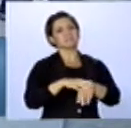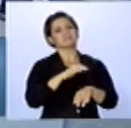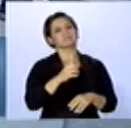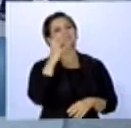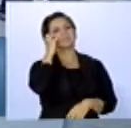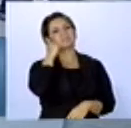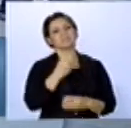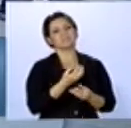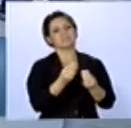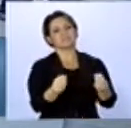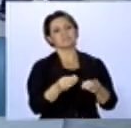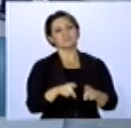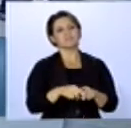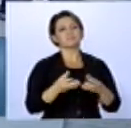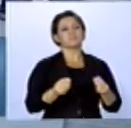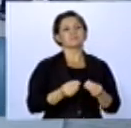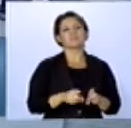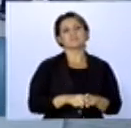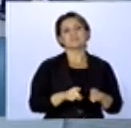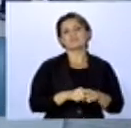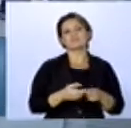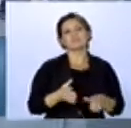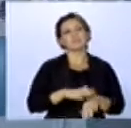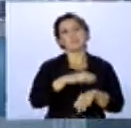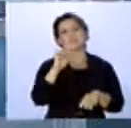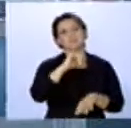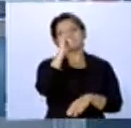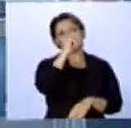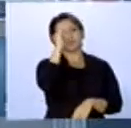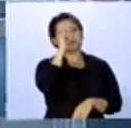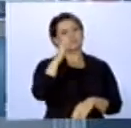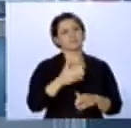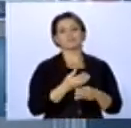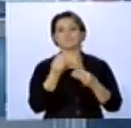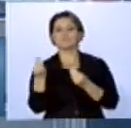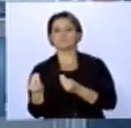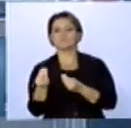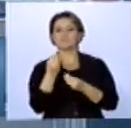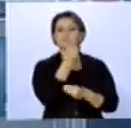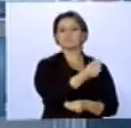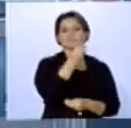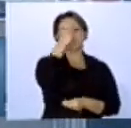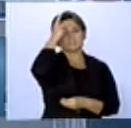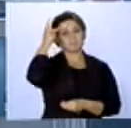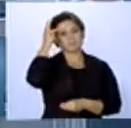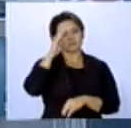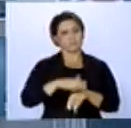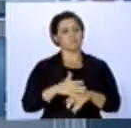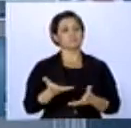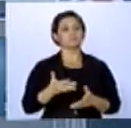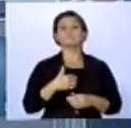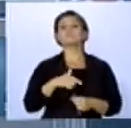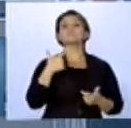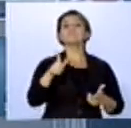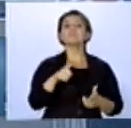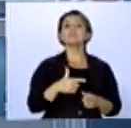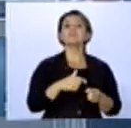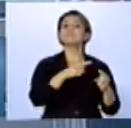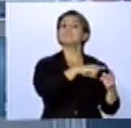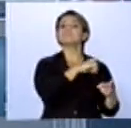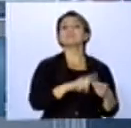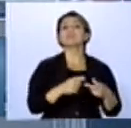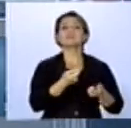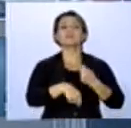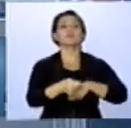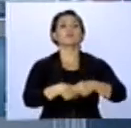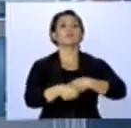de um punhado ou um caminhão de moedas para esse ou para aquele candidato no ponto de vista econômico